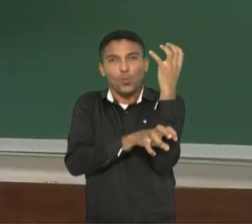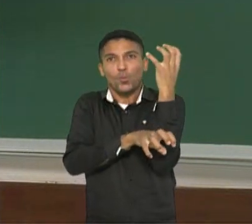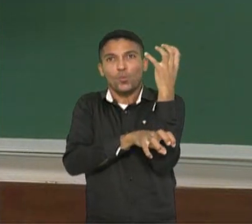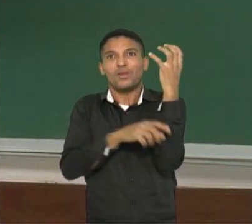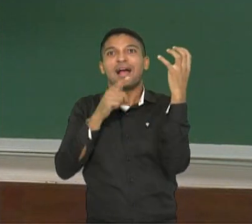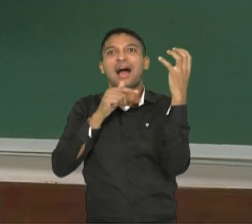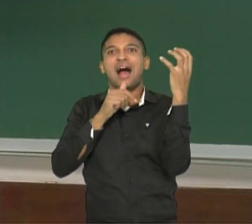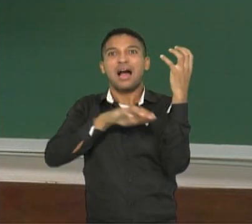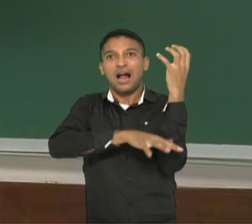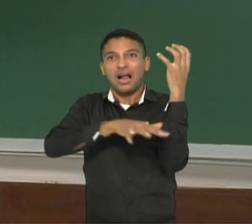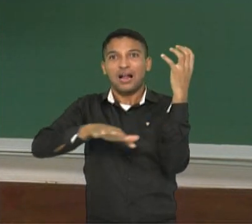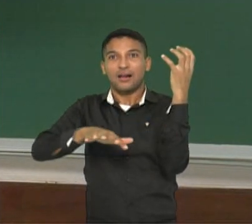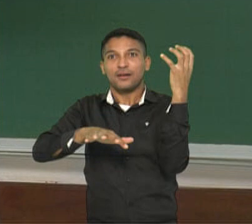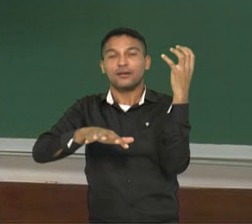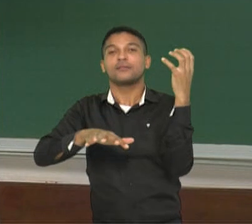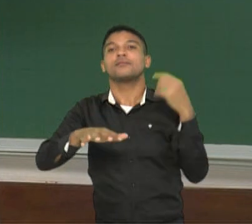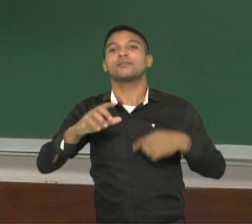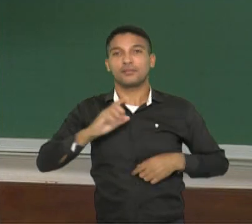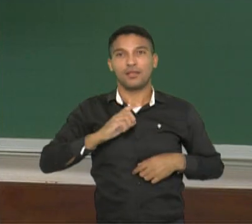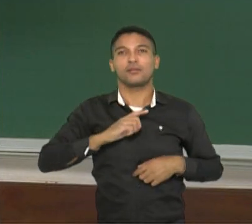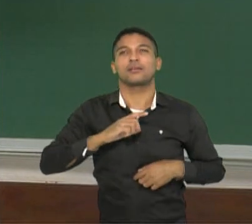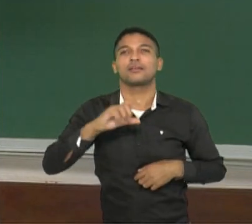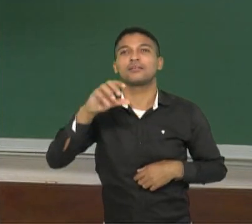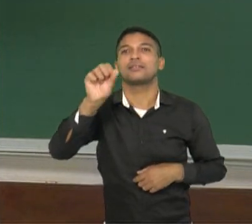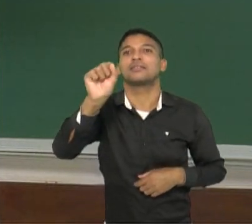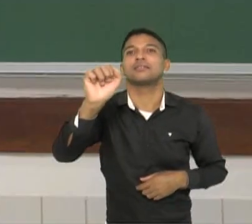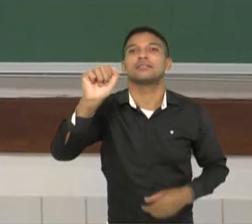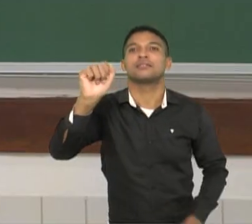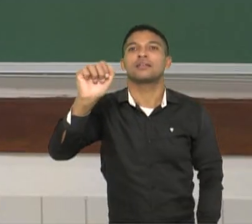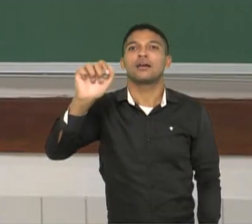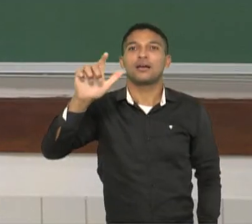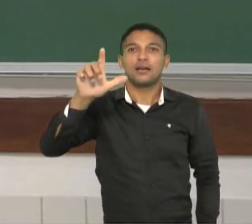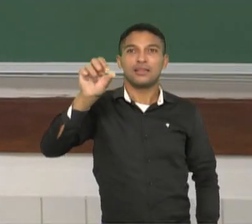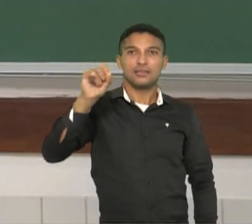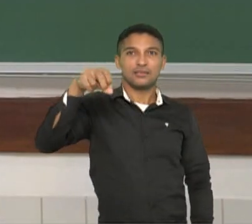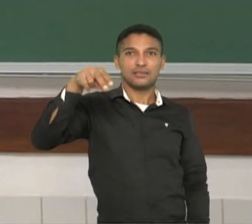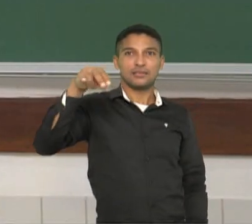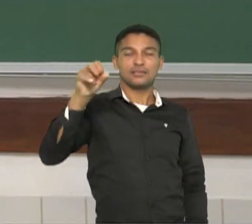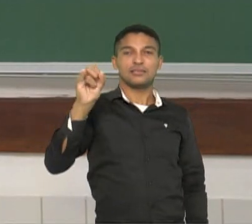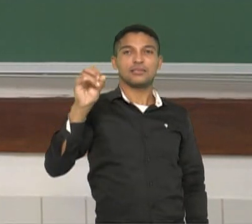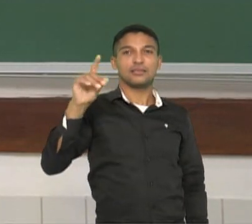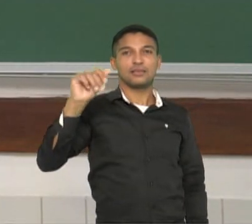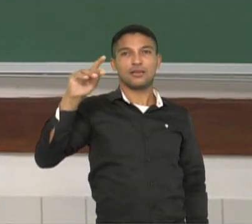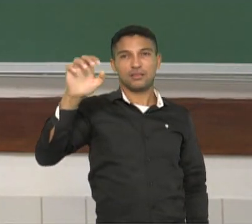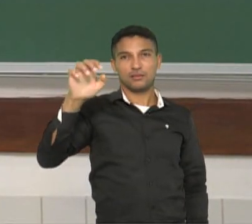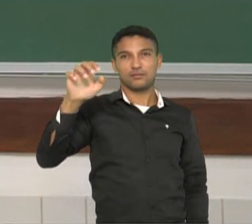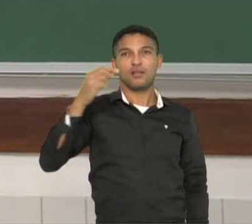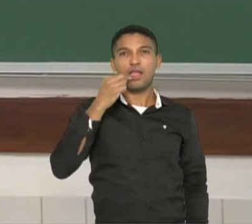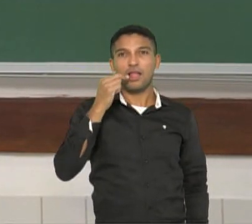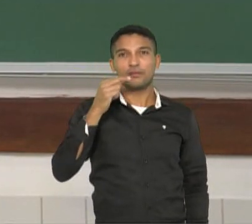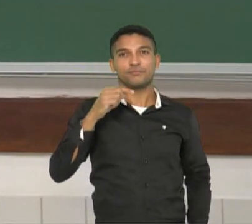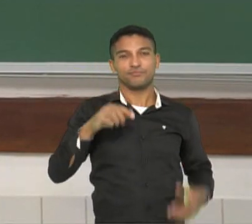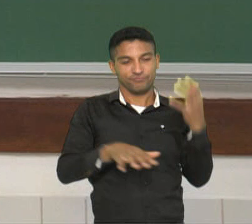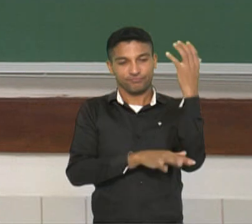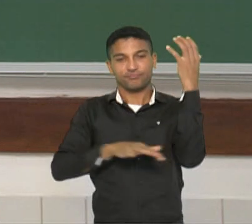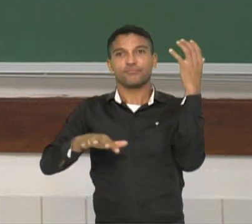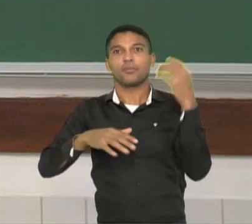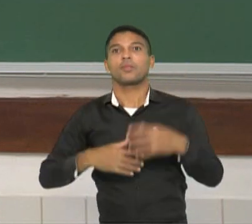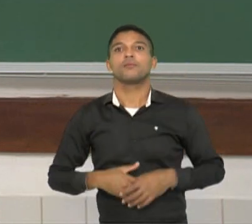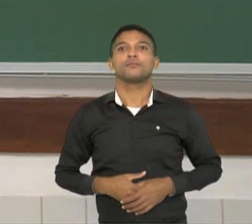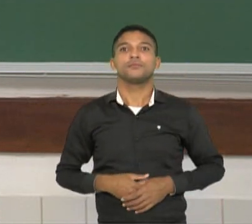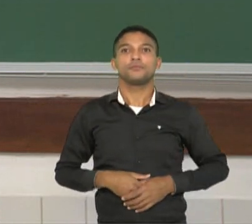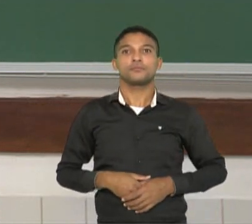a gente também pode pensar em algumas localidades do nosso país. Talvez você que esteja na região de Curitiba, na região do primeiro